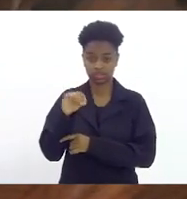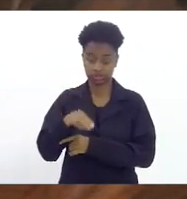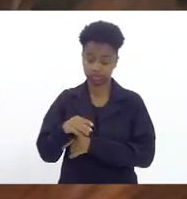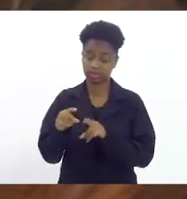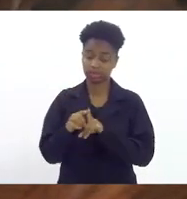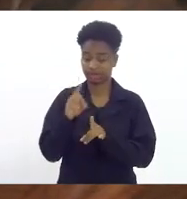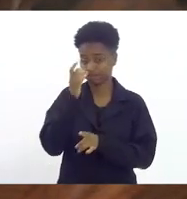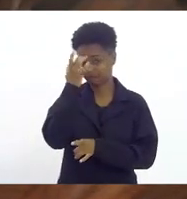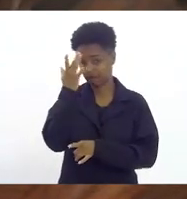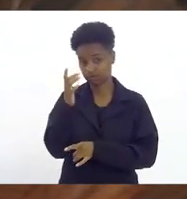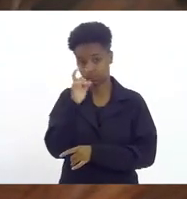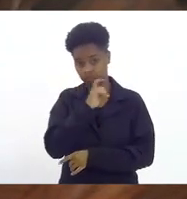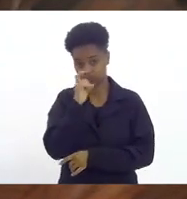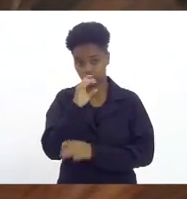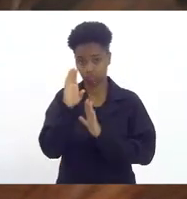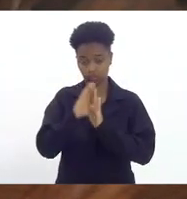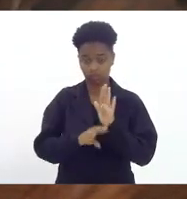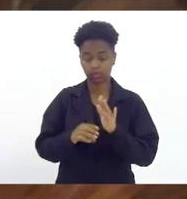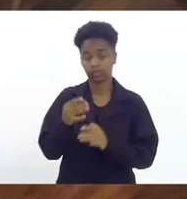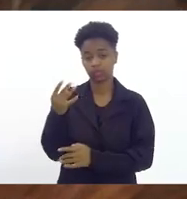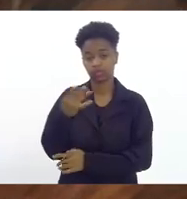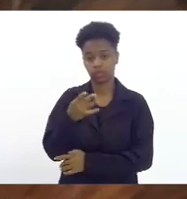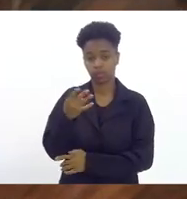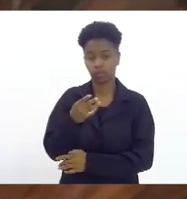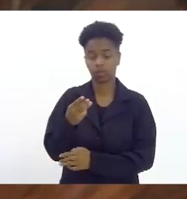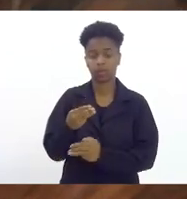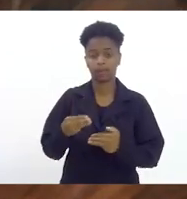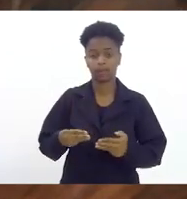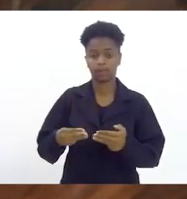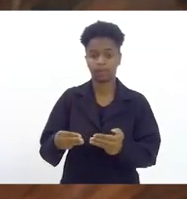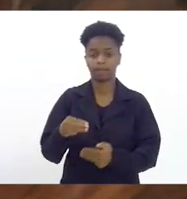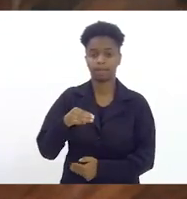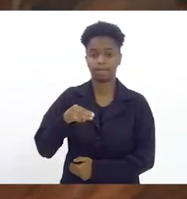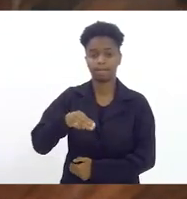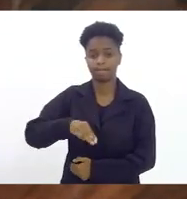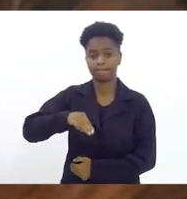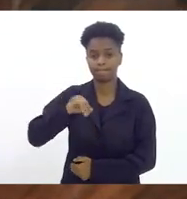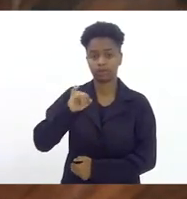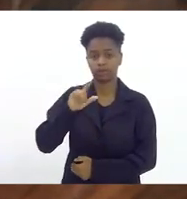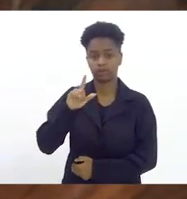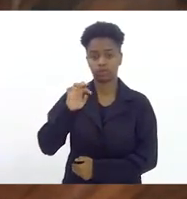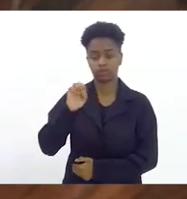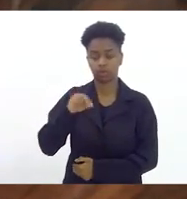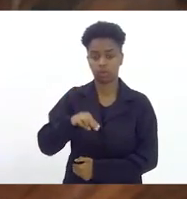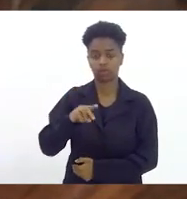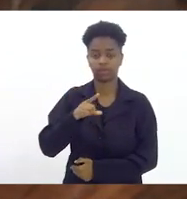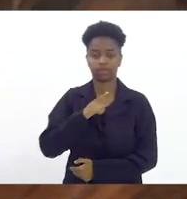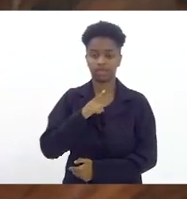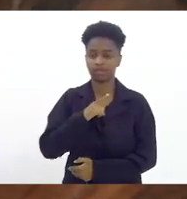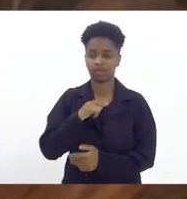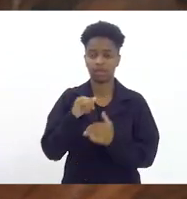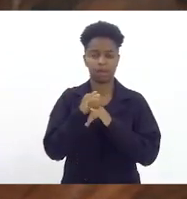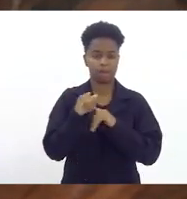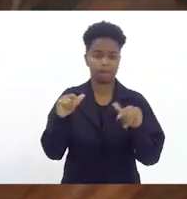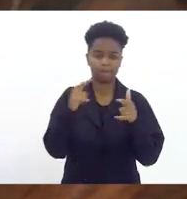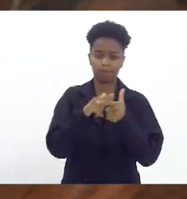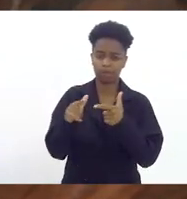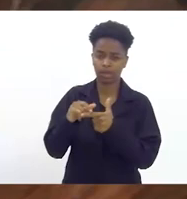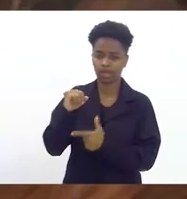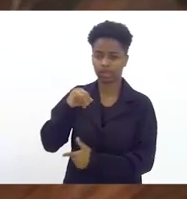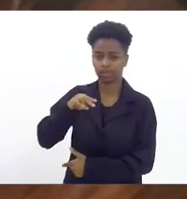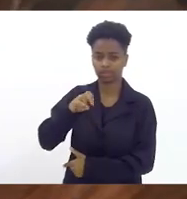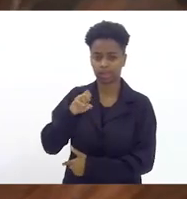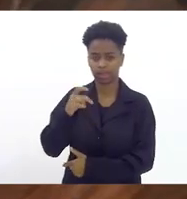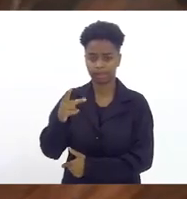é o quarto Ministro Milton Ribeiro Além de muitas escândalos com Inep é também foi envolvido em